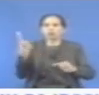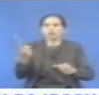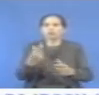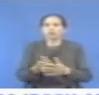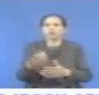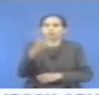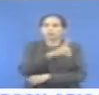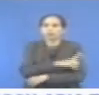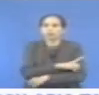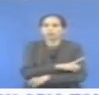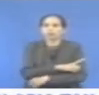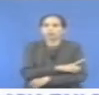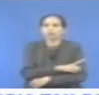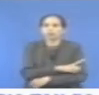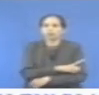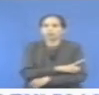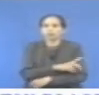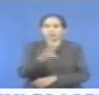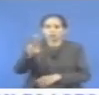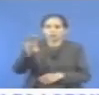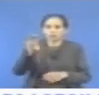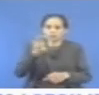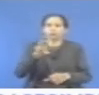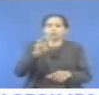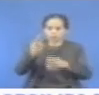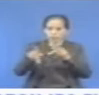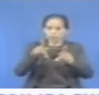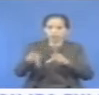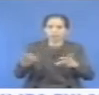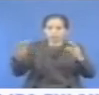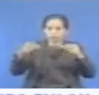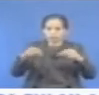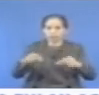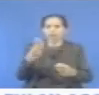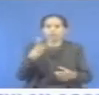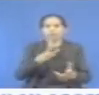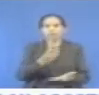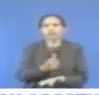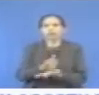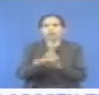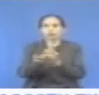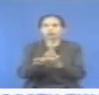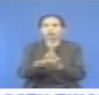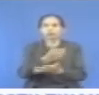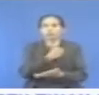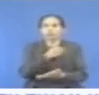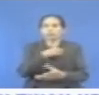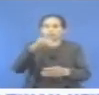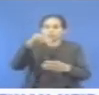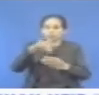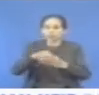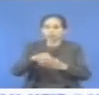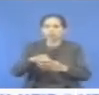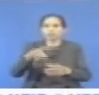cada loron bele saito 200 e tal. Nesse dia que inclui tratamento nebe já TBC, HIV ou tratamento